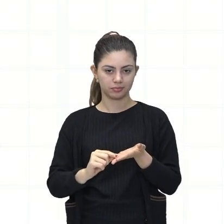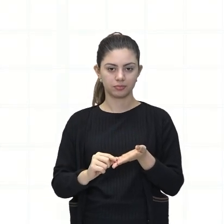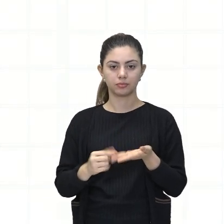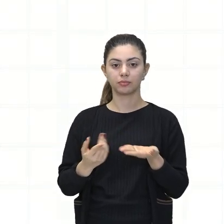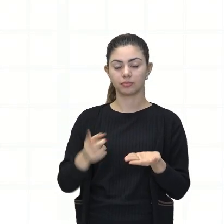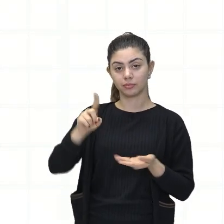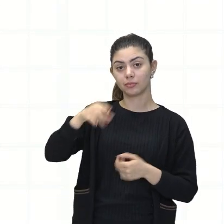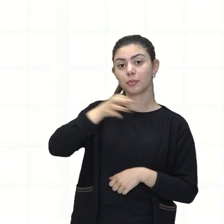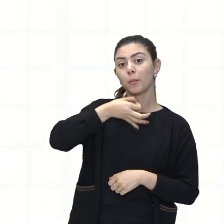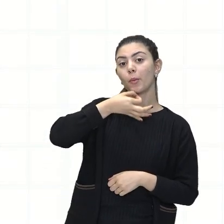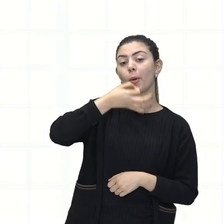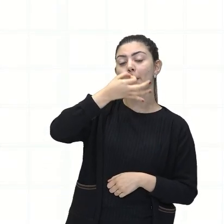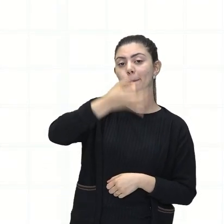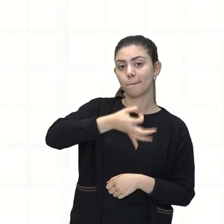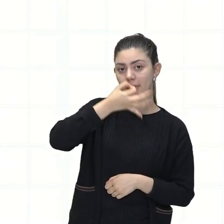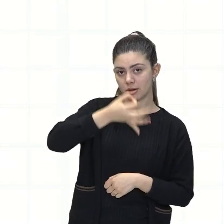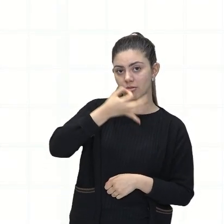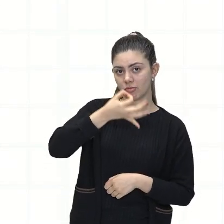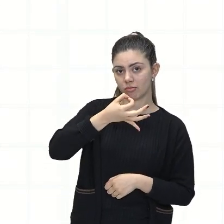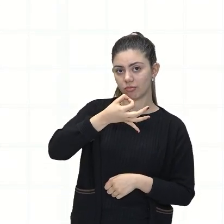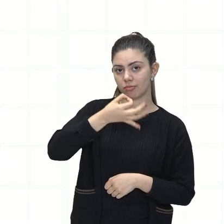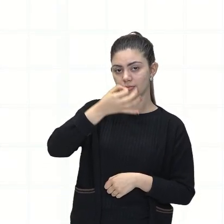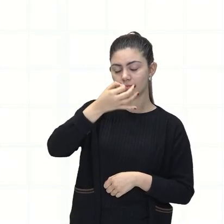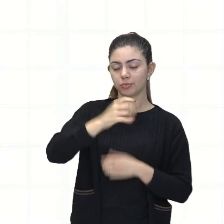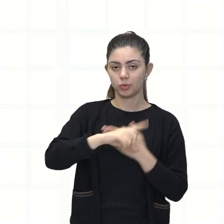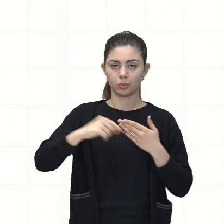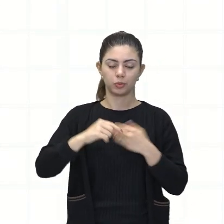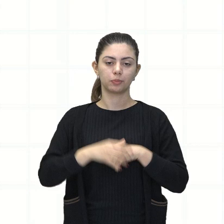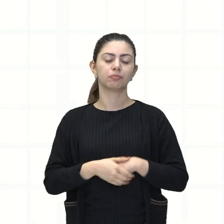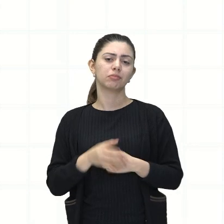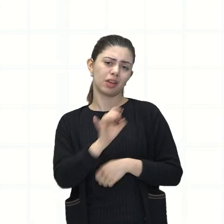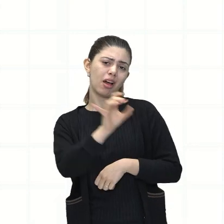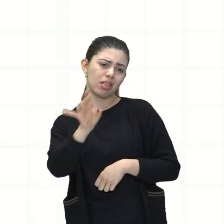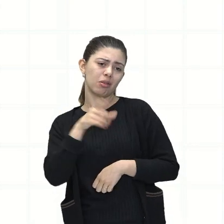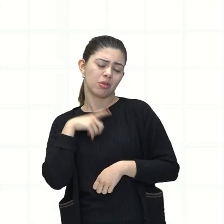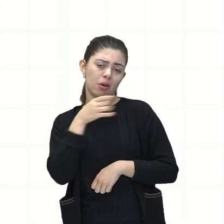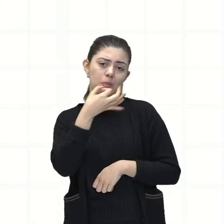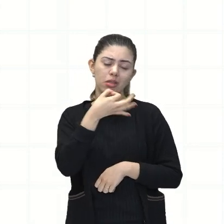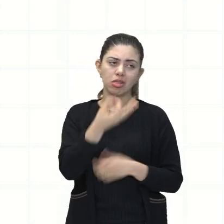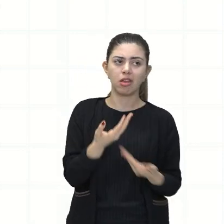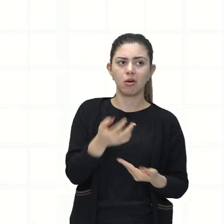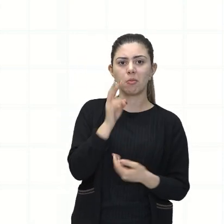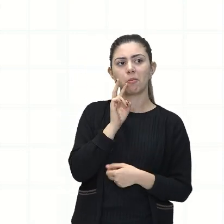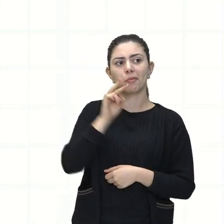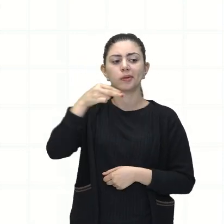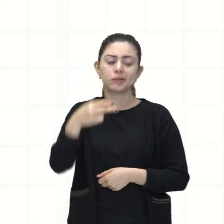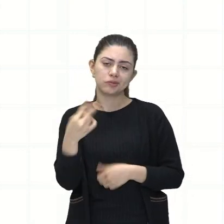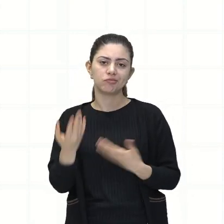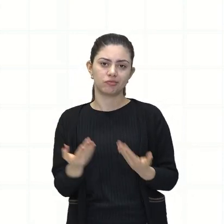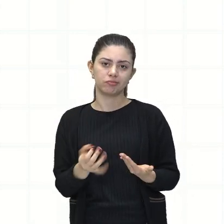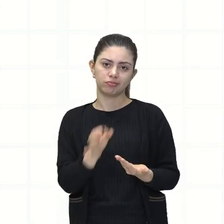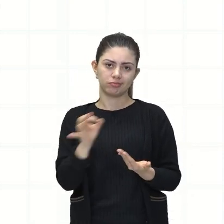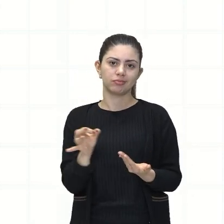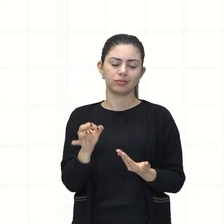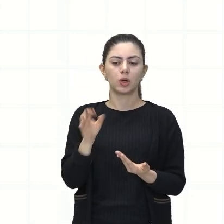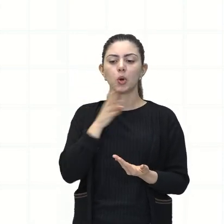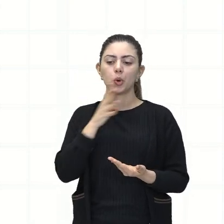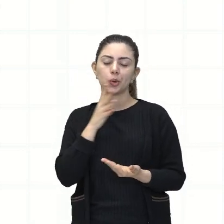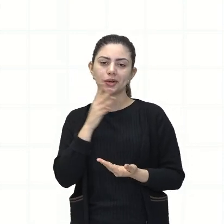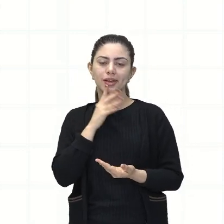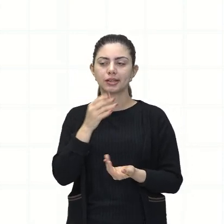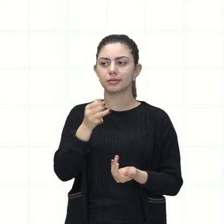de opinião, tá? Então, cada pessoa tem uma opinião, tem um posicionamento, né? Ela conhece um lado,